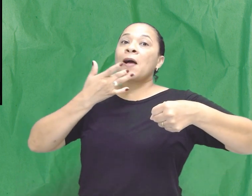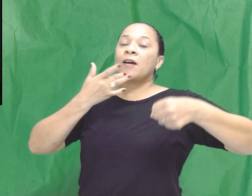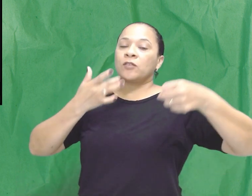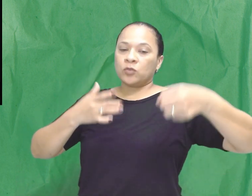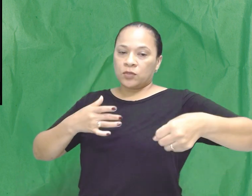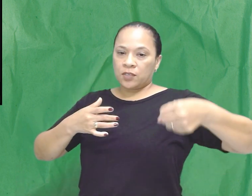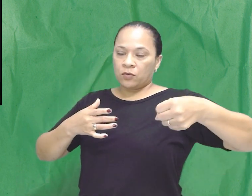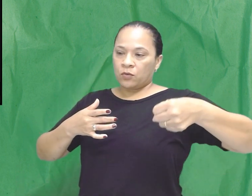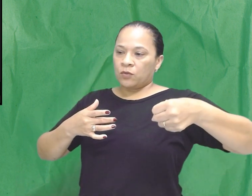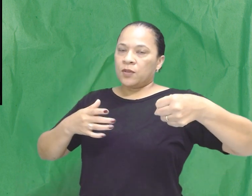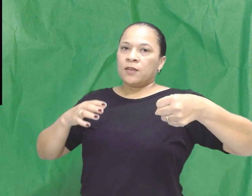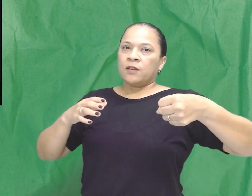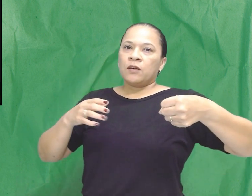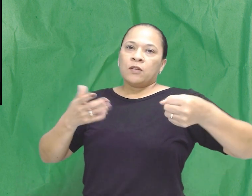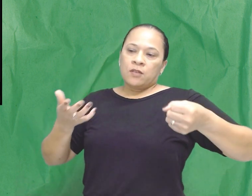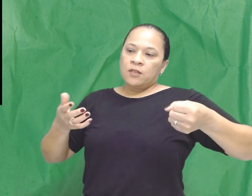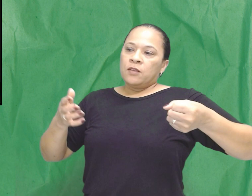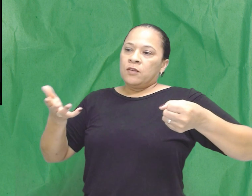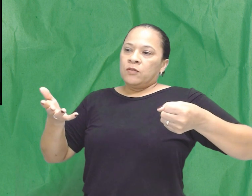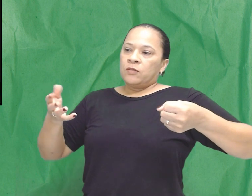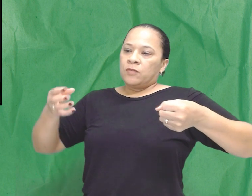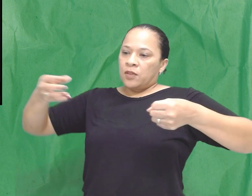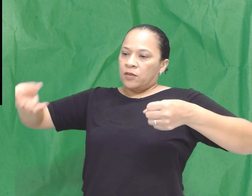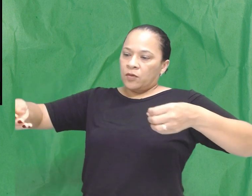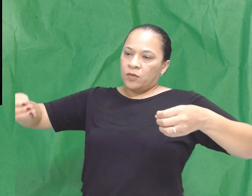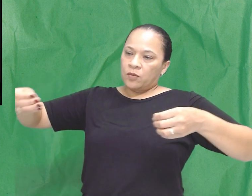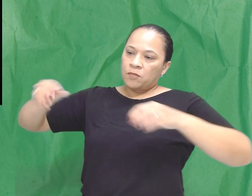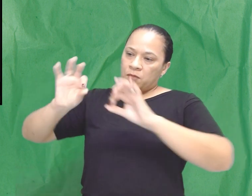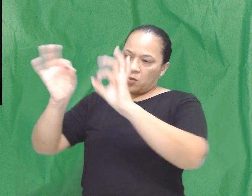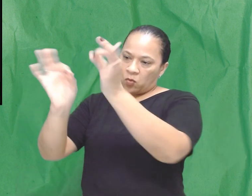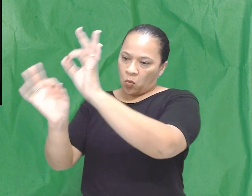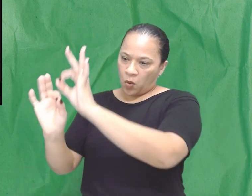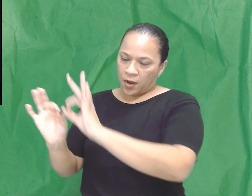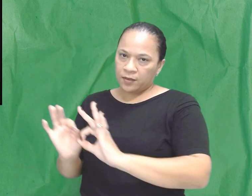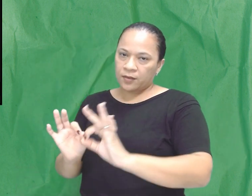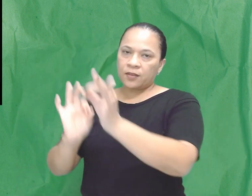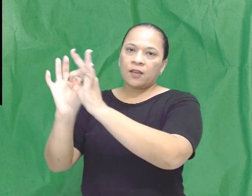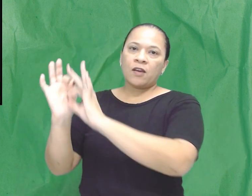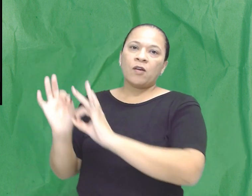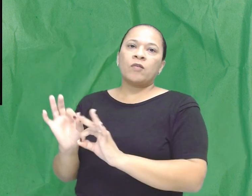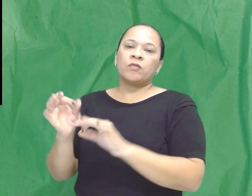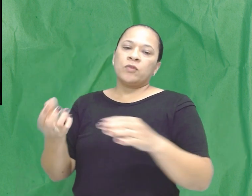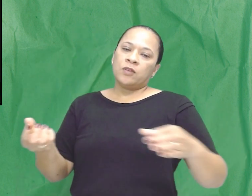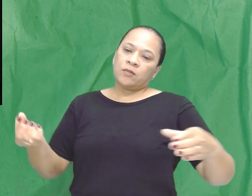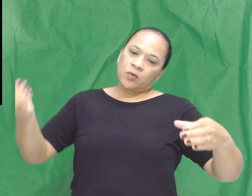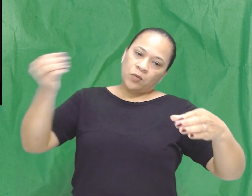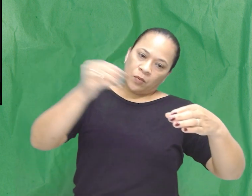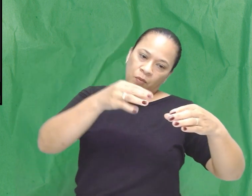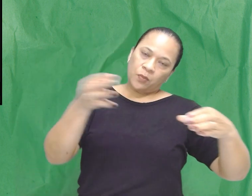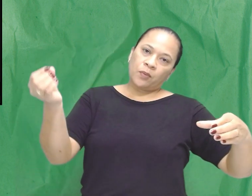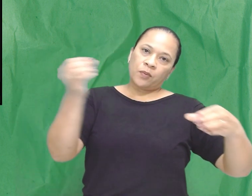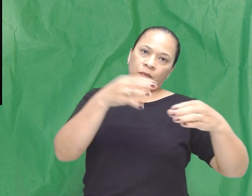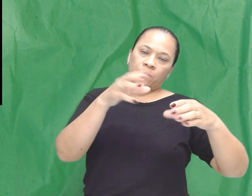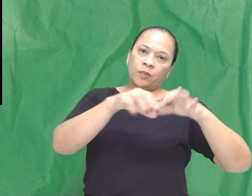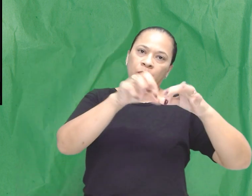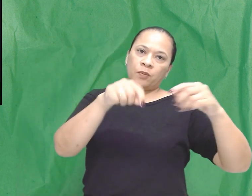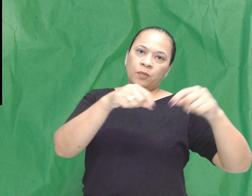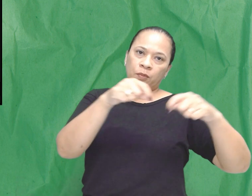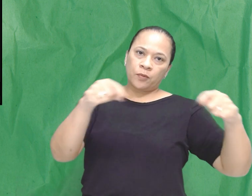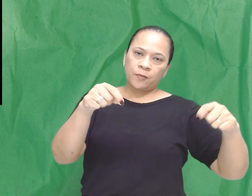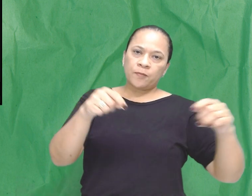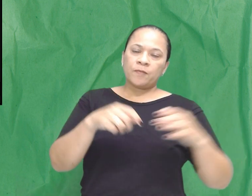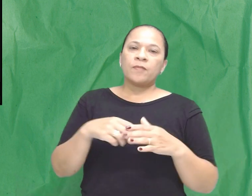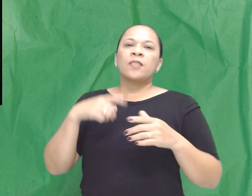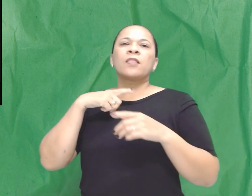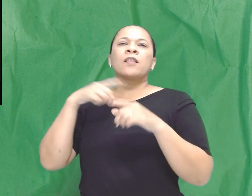com maior precisão. E você não pode deixar também de ter a agulha de confeitar, que a gente chama de scriber